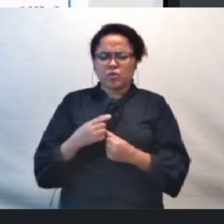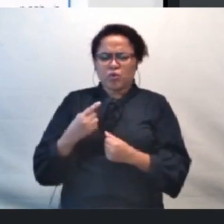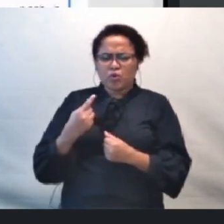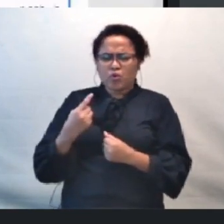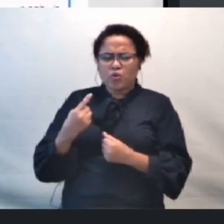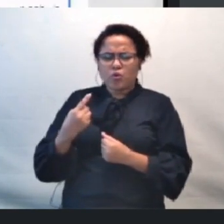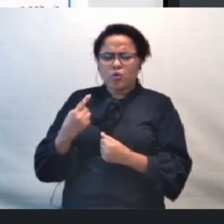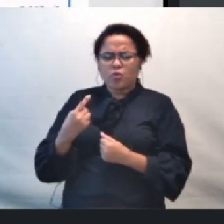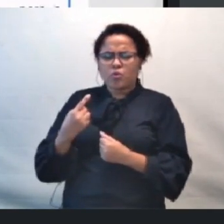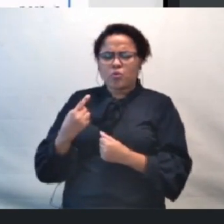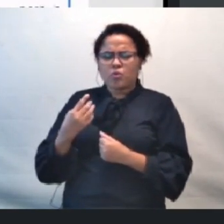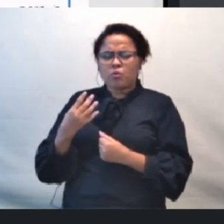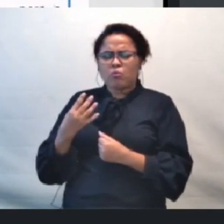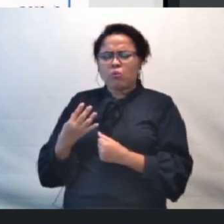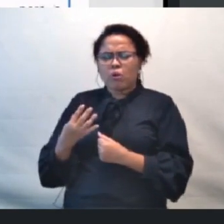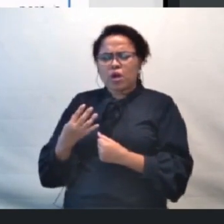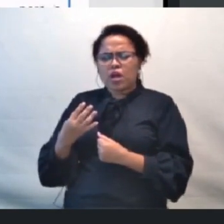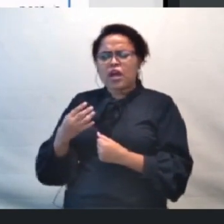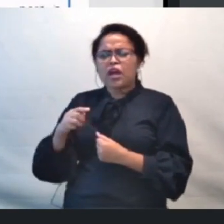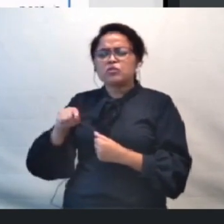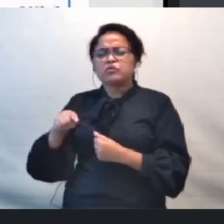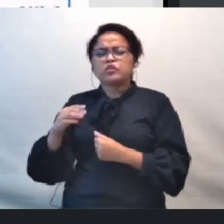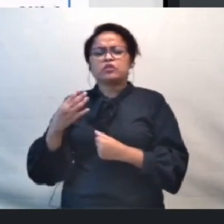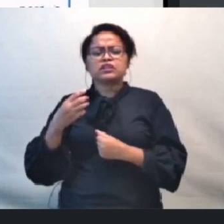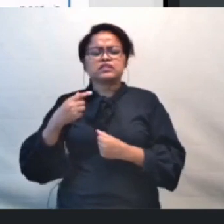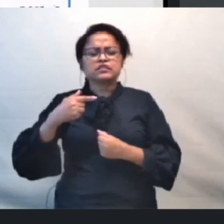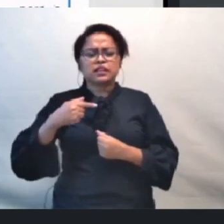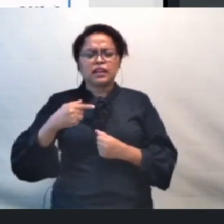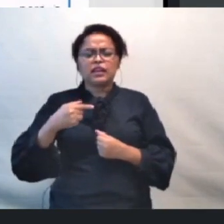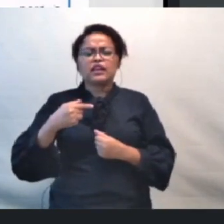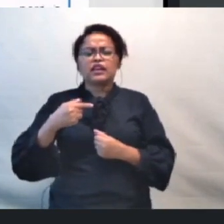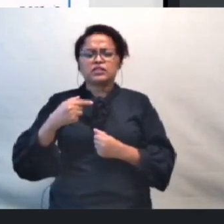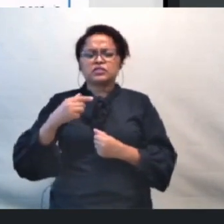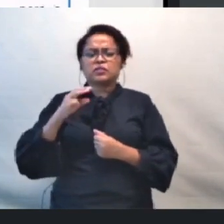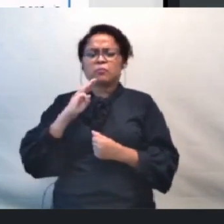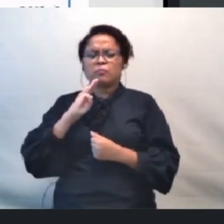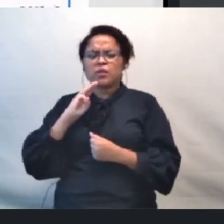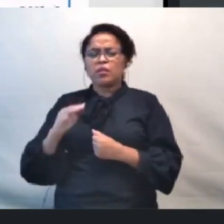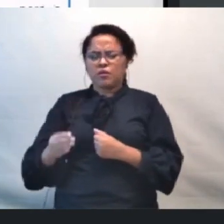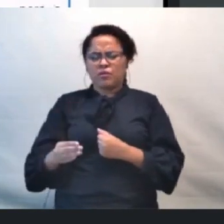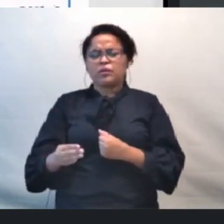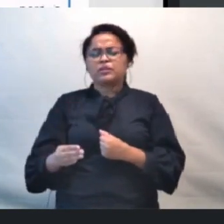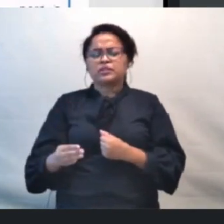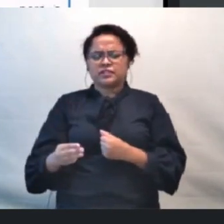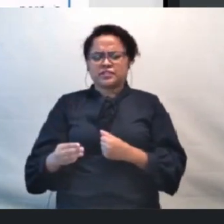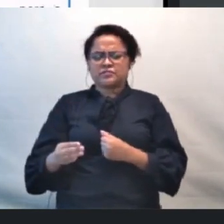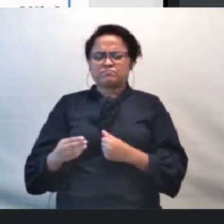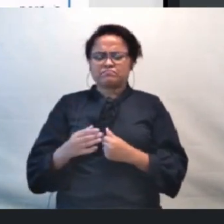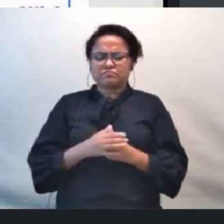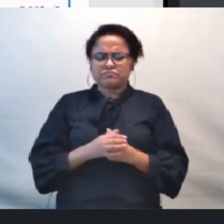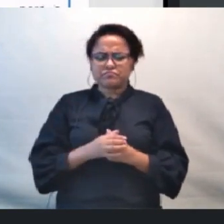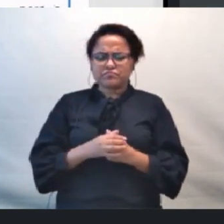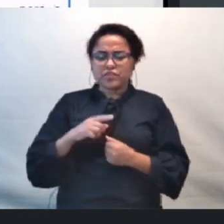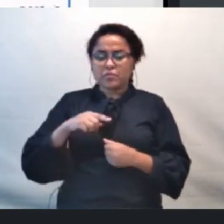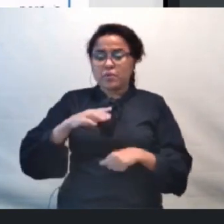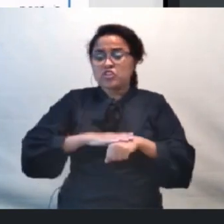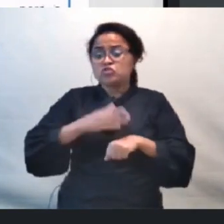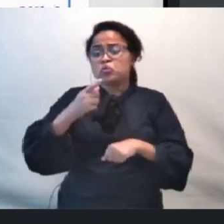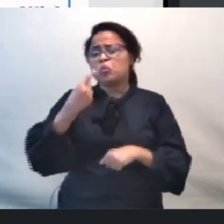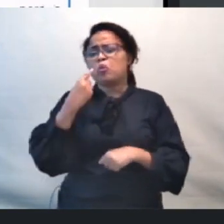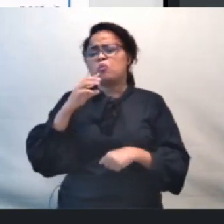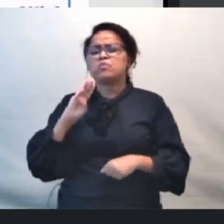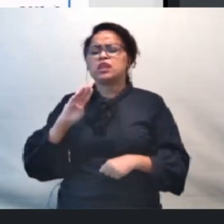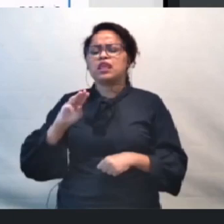1.354.000 vistorias contra o mosquito, transmissor dessas doenças, e a PBH realizou